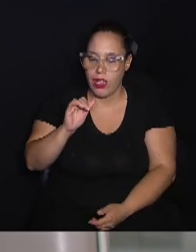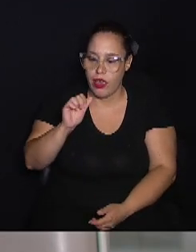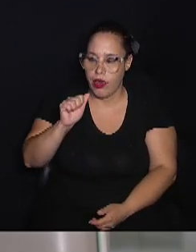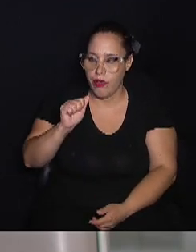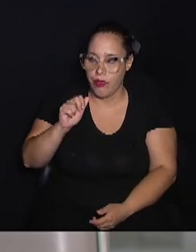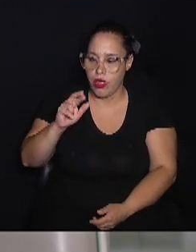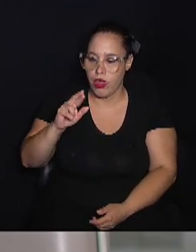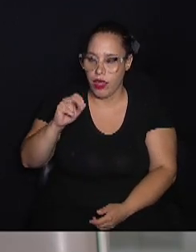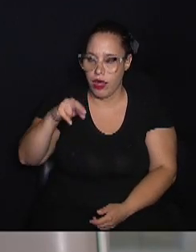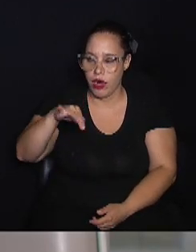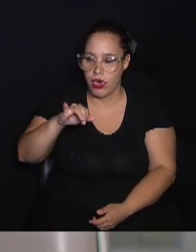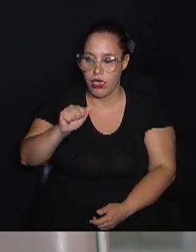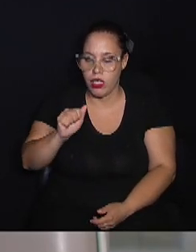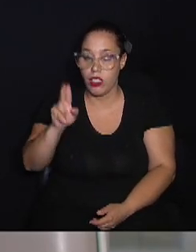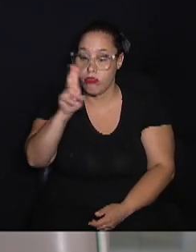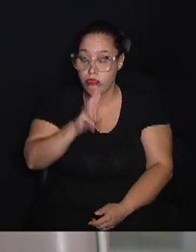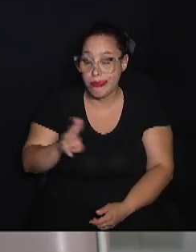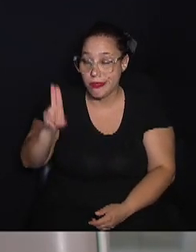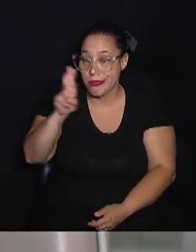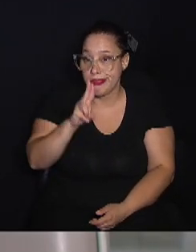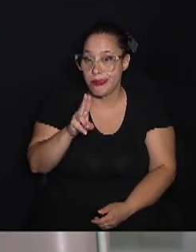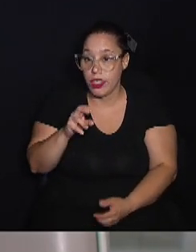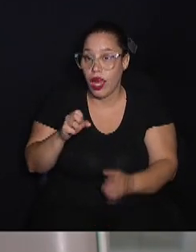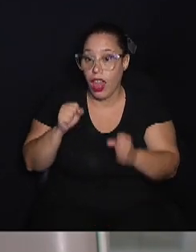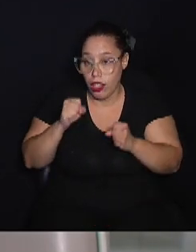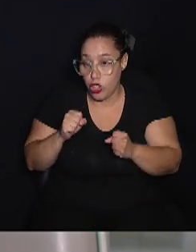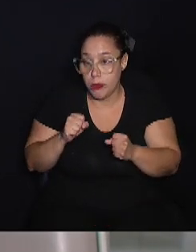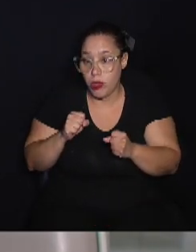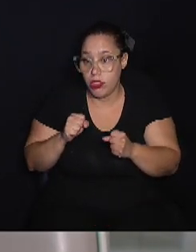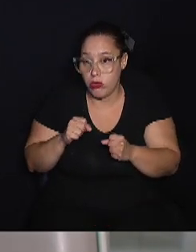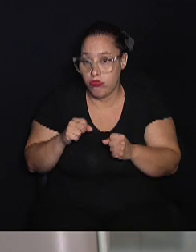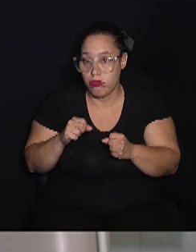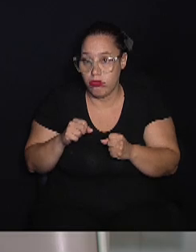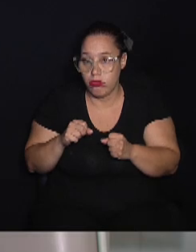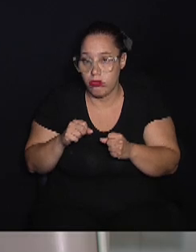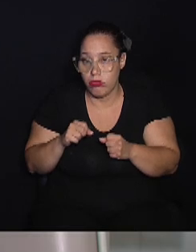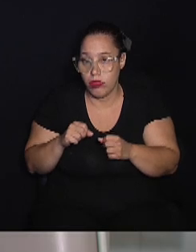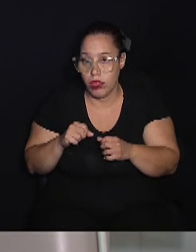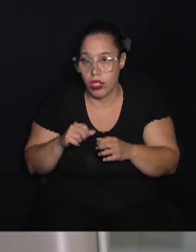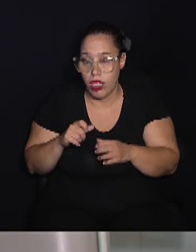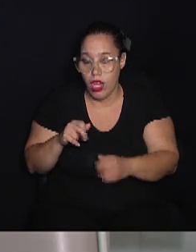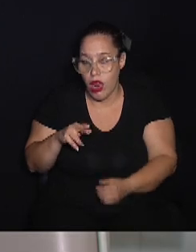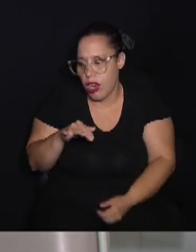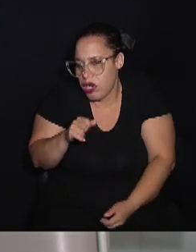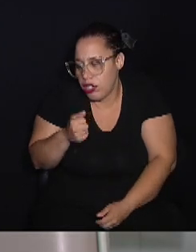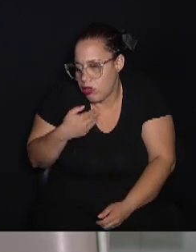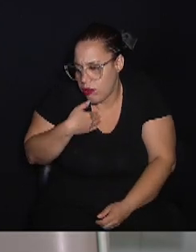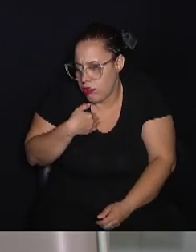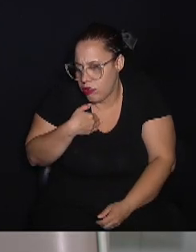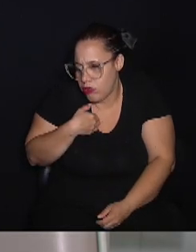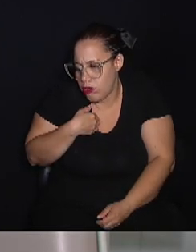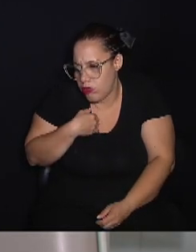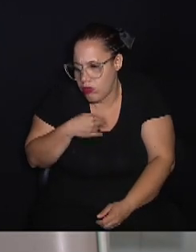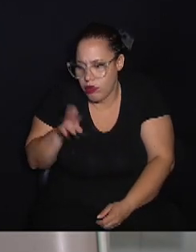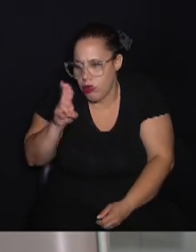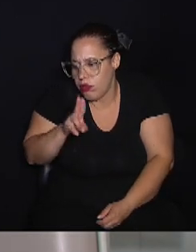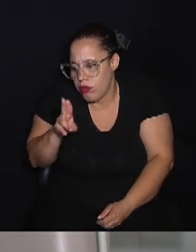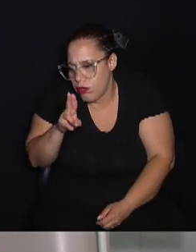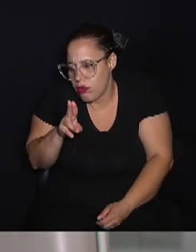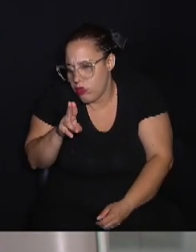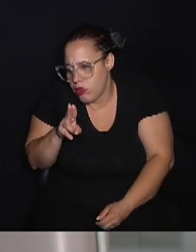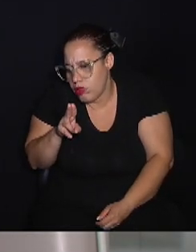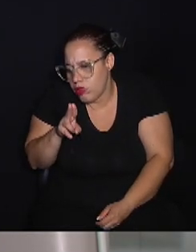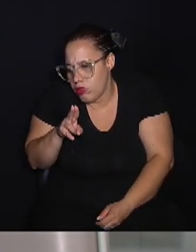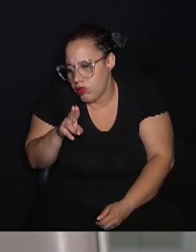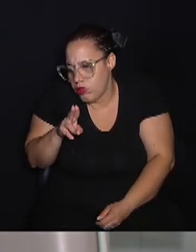pessoal acaba utilizando bastante a gente pode fazer um uma infusão de Anica para utilizar como